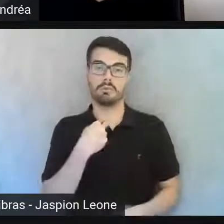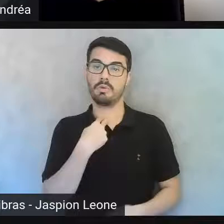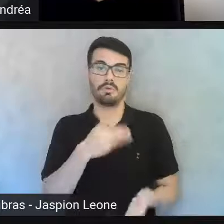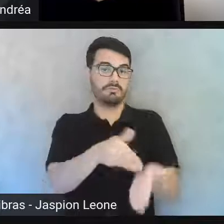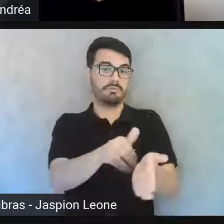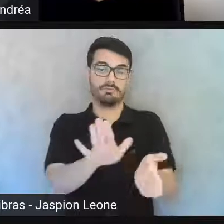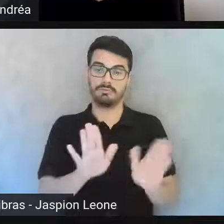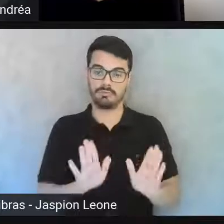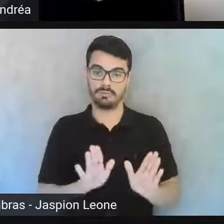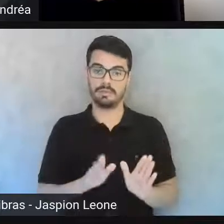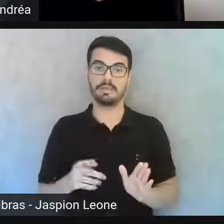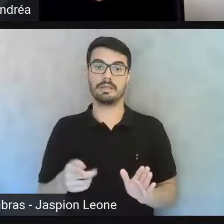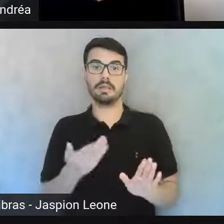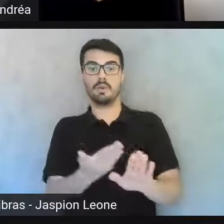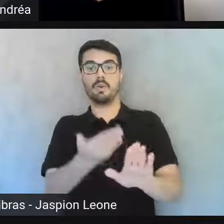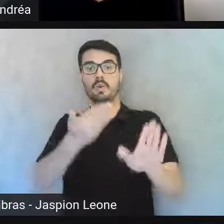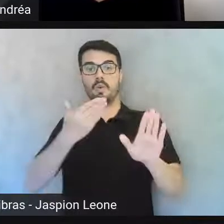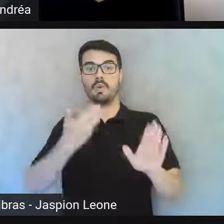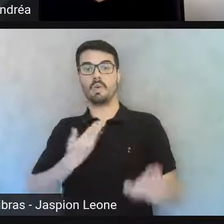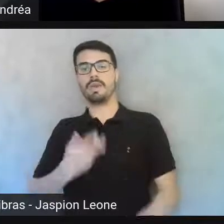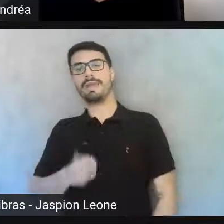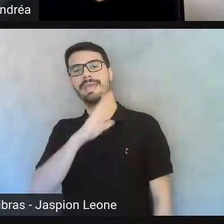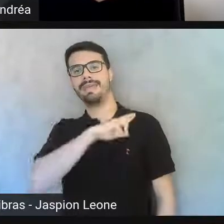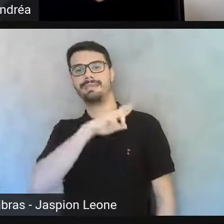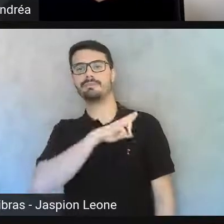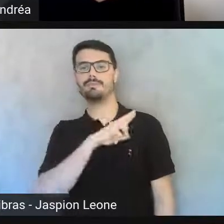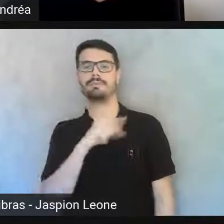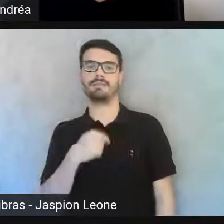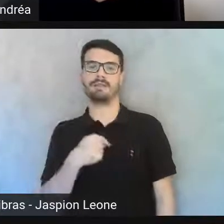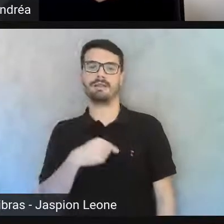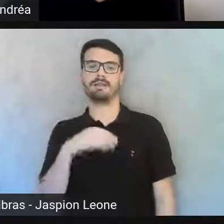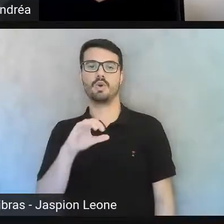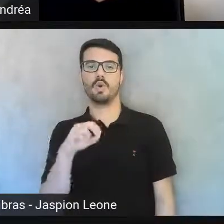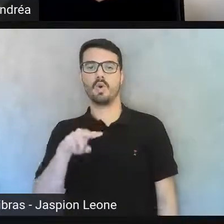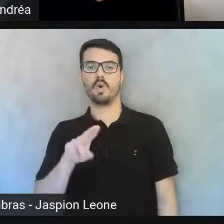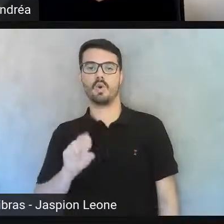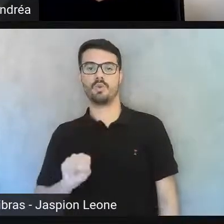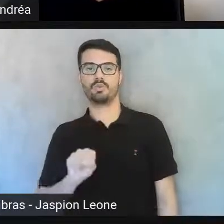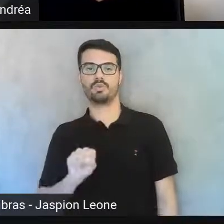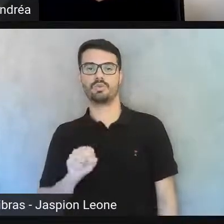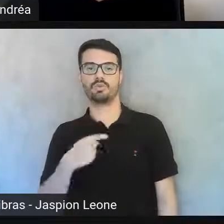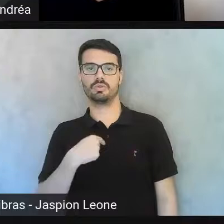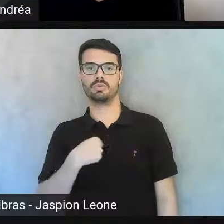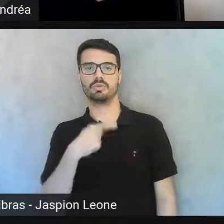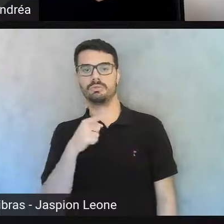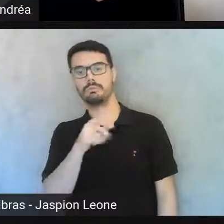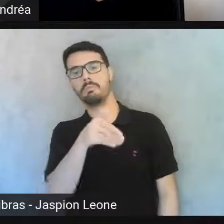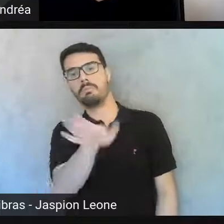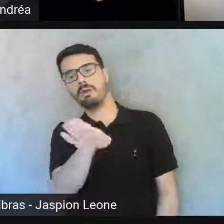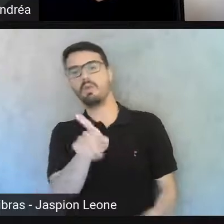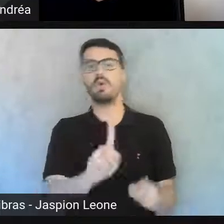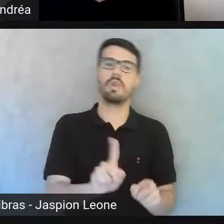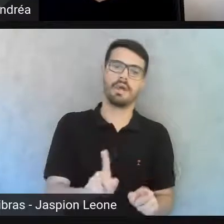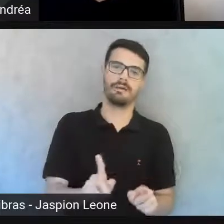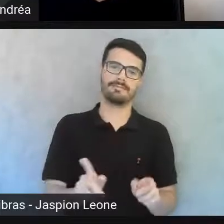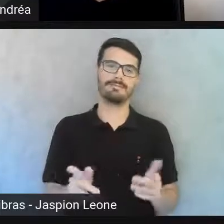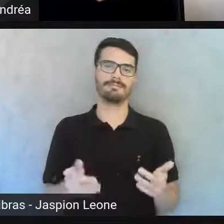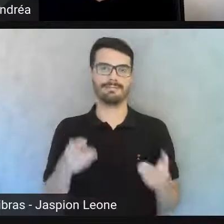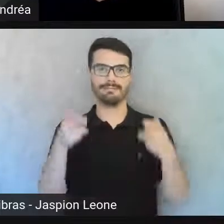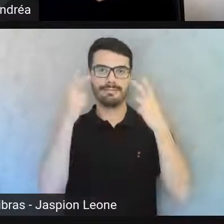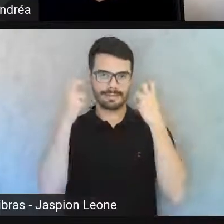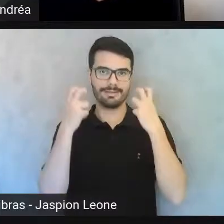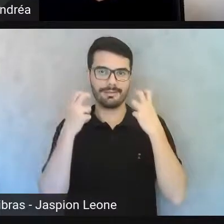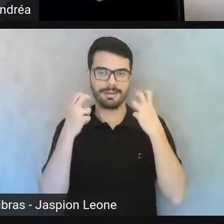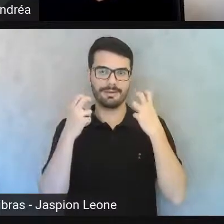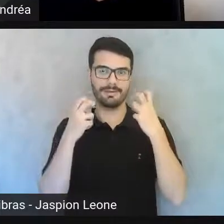um ônus para a administração em conferir se mandou esse empregado embora ou não. Então, perceba que,